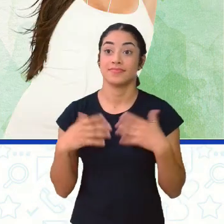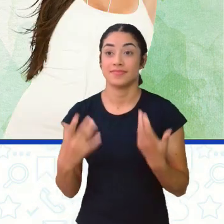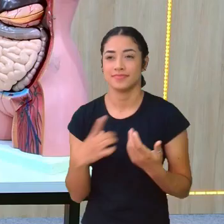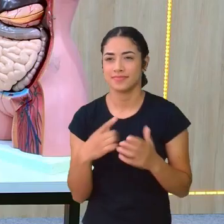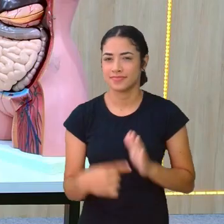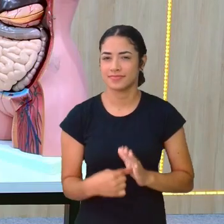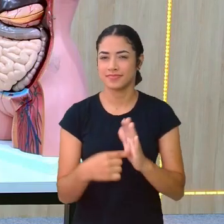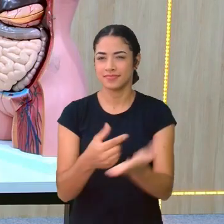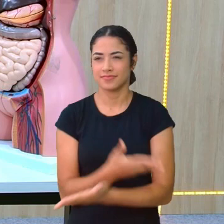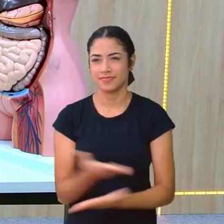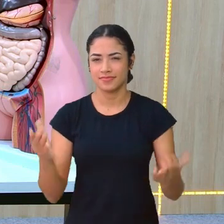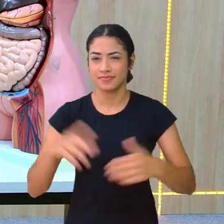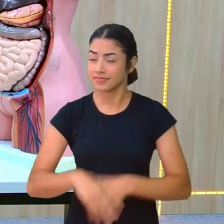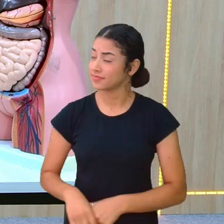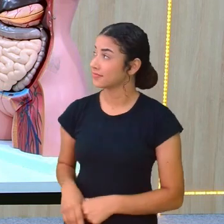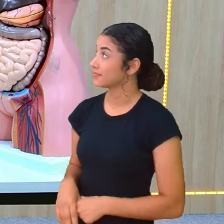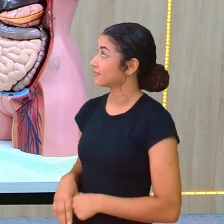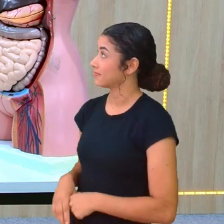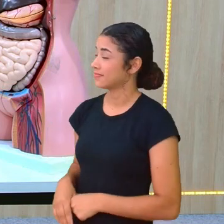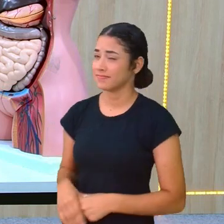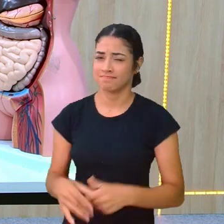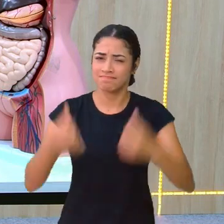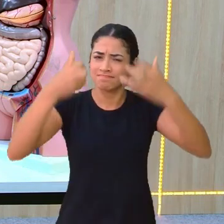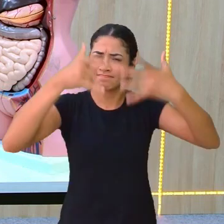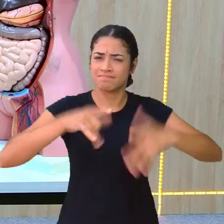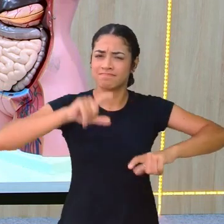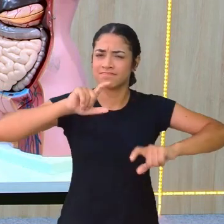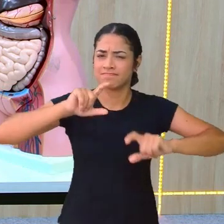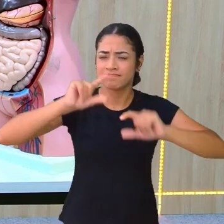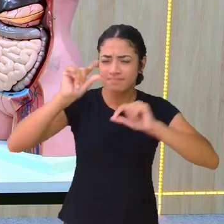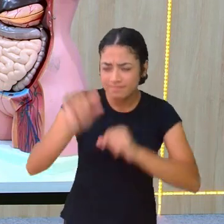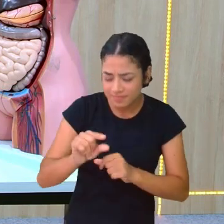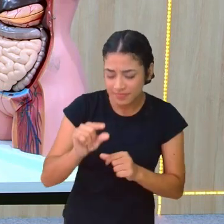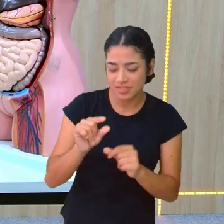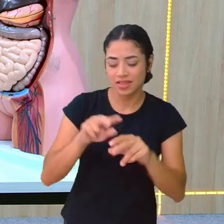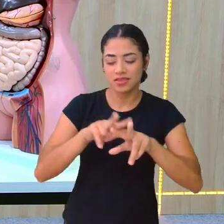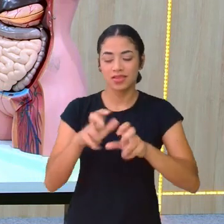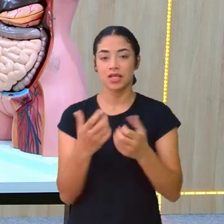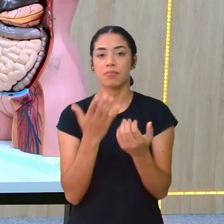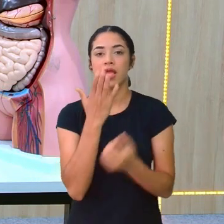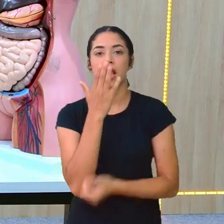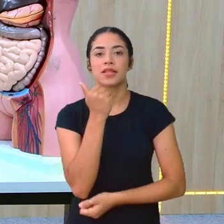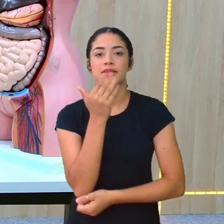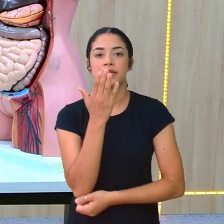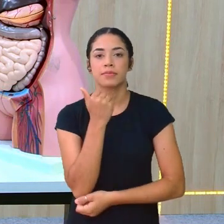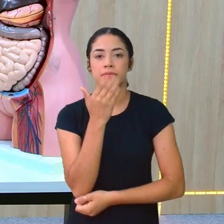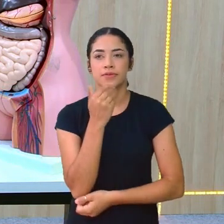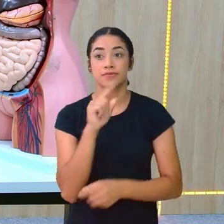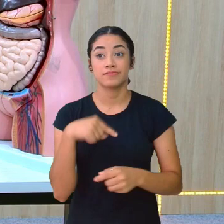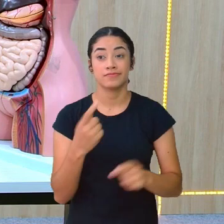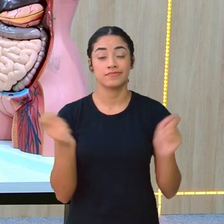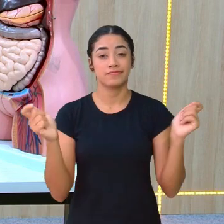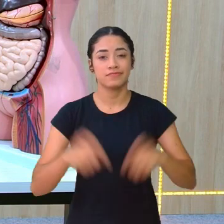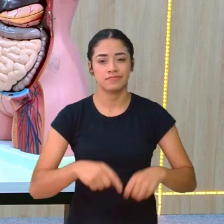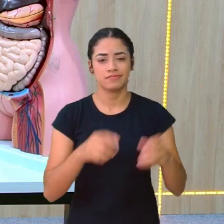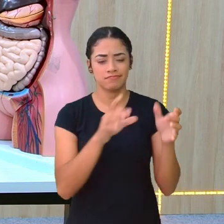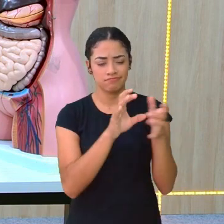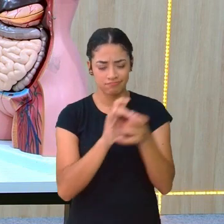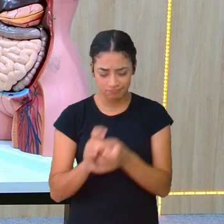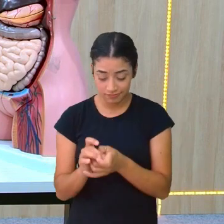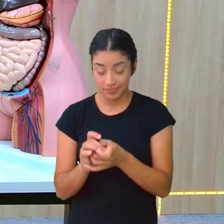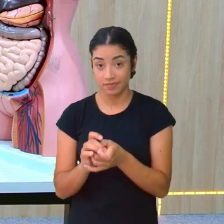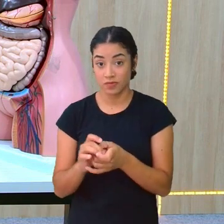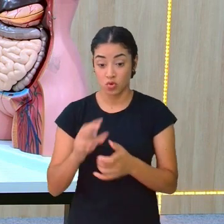para vocês? Eu vou falar agora um pouquinho de uma alimentação, não é? Só que aí a gente está fazendo aí uma união. Para o nosso corpo